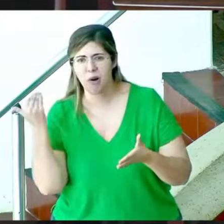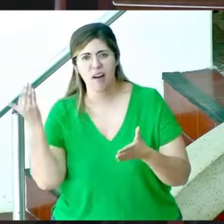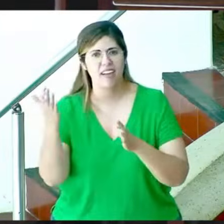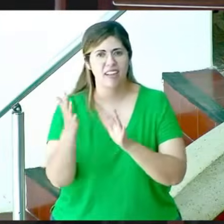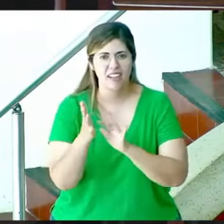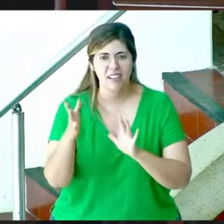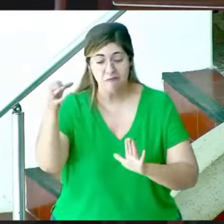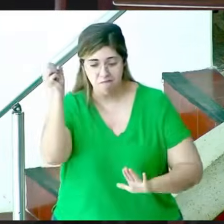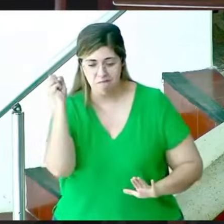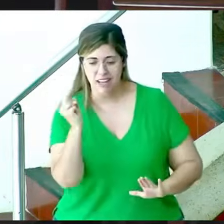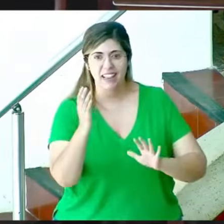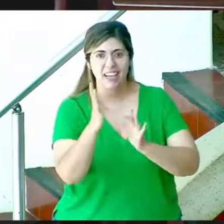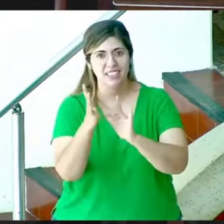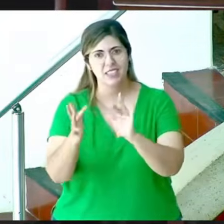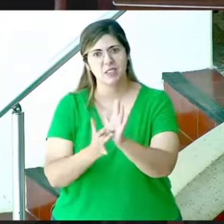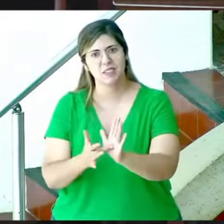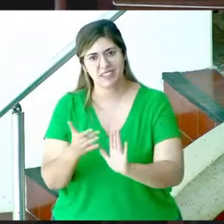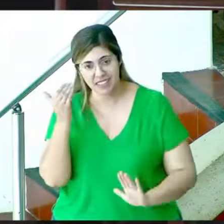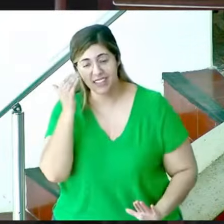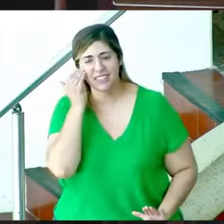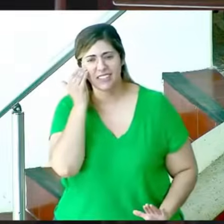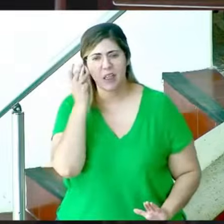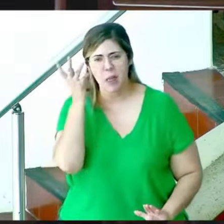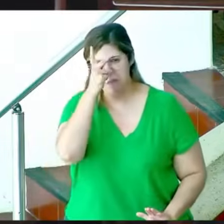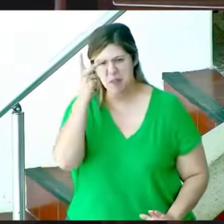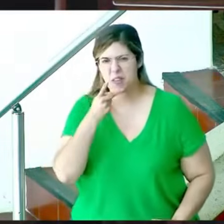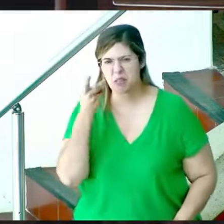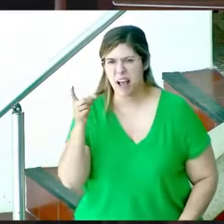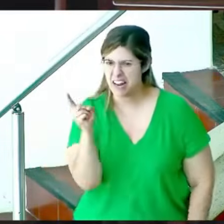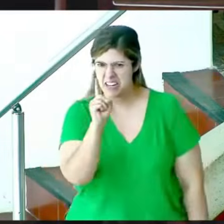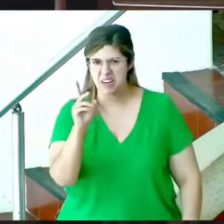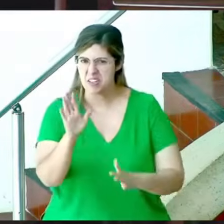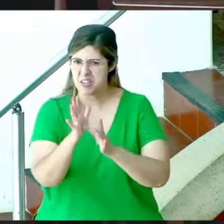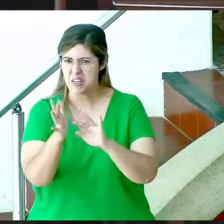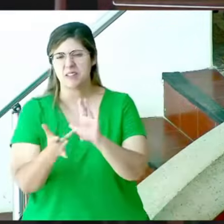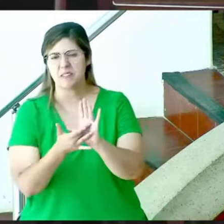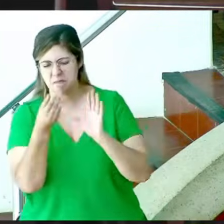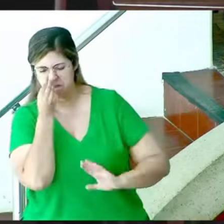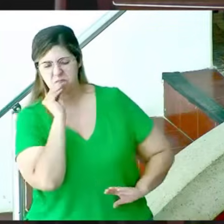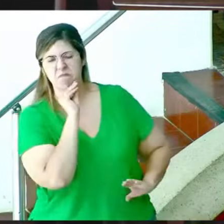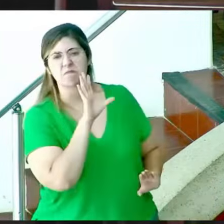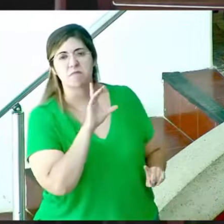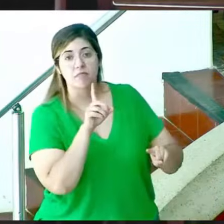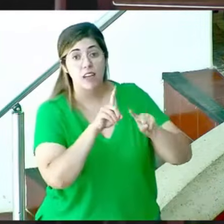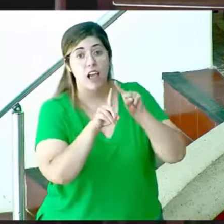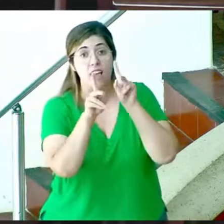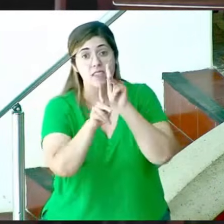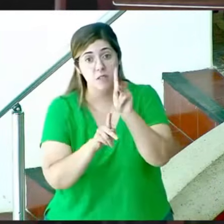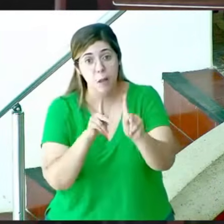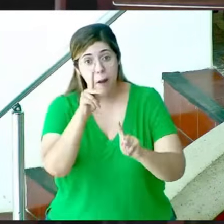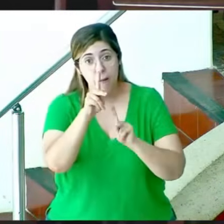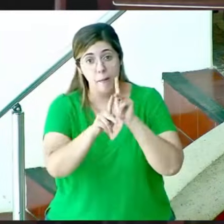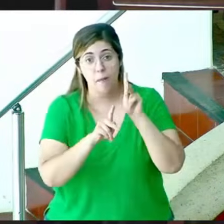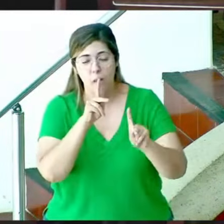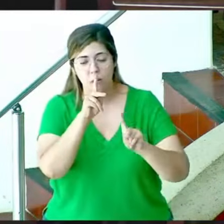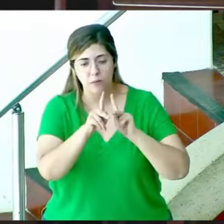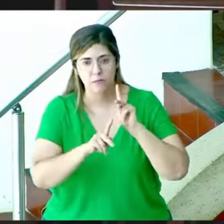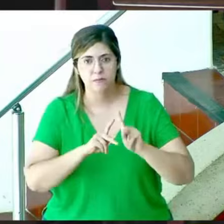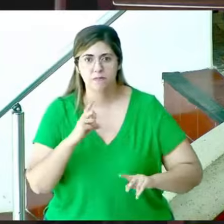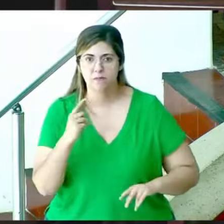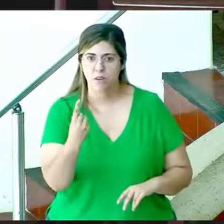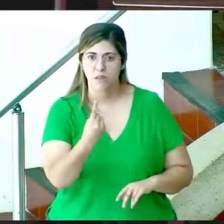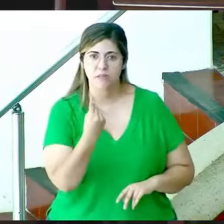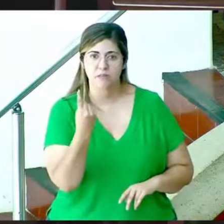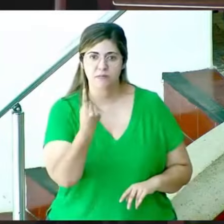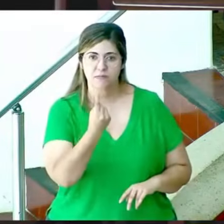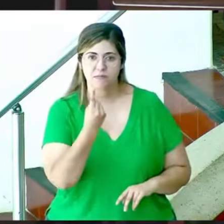a ser completamente negado. Mas um povo no meio deste mar de desilusão e de